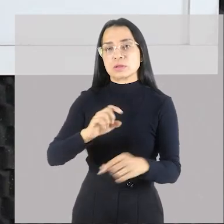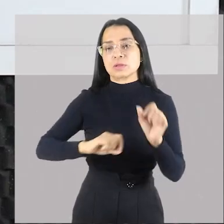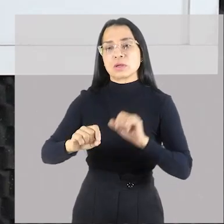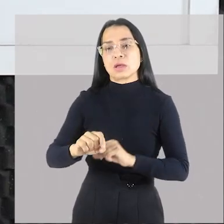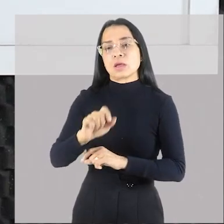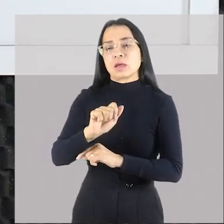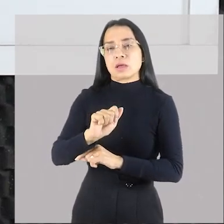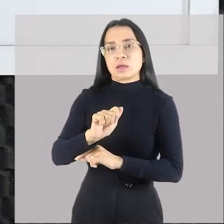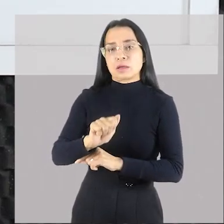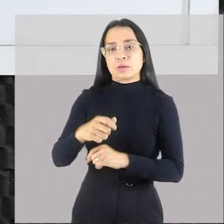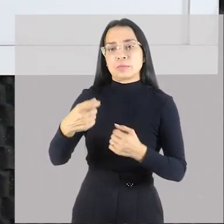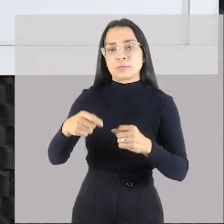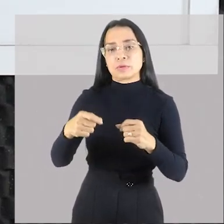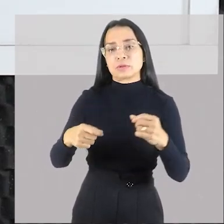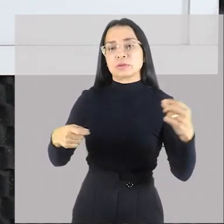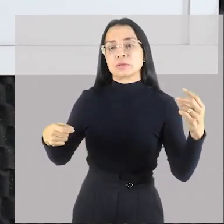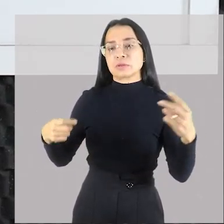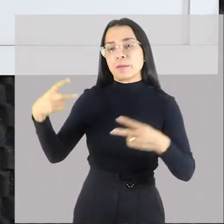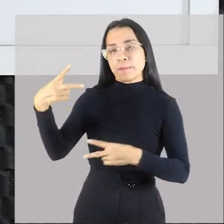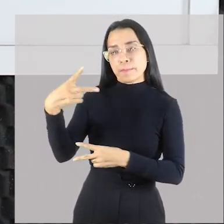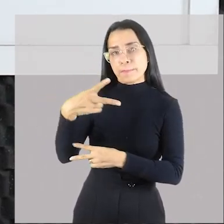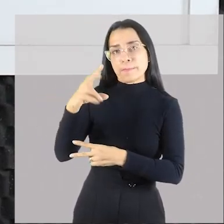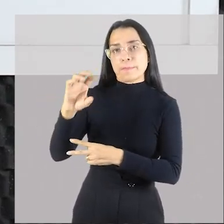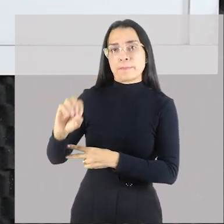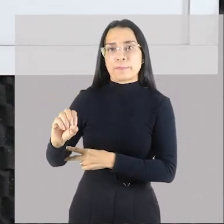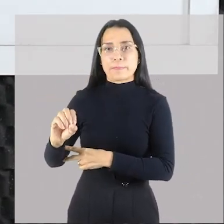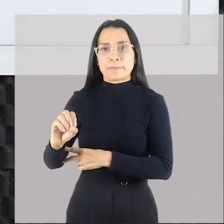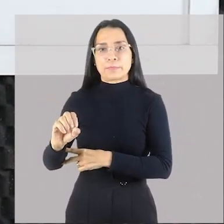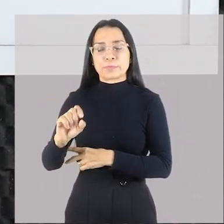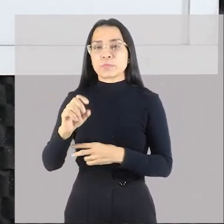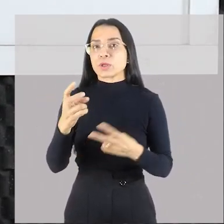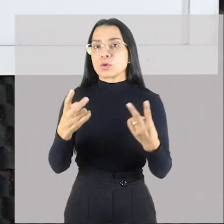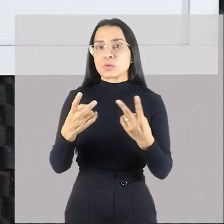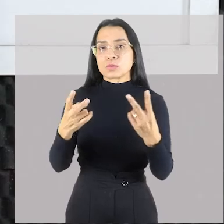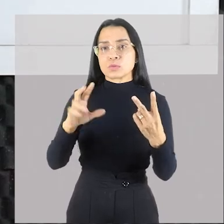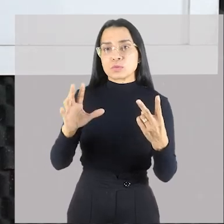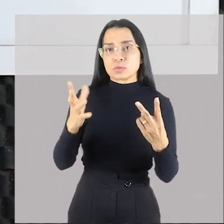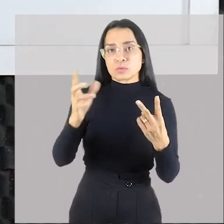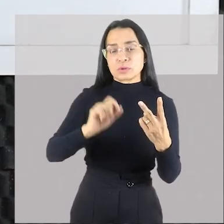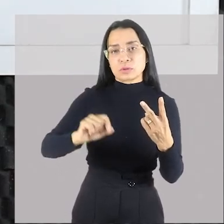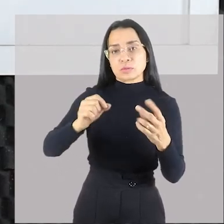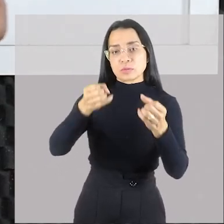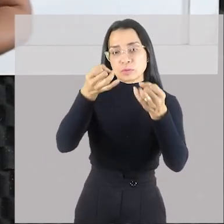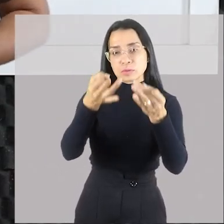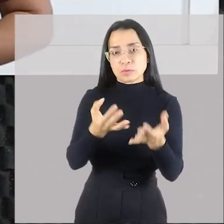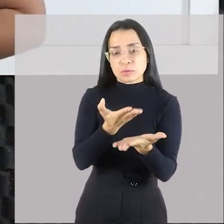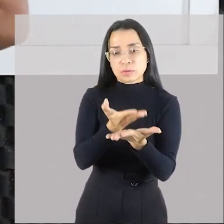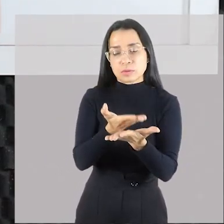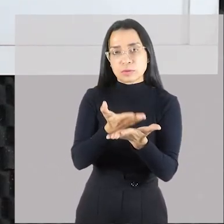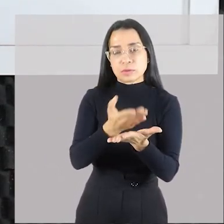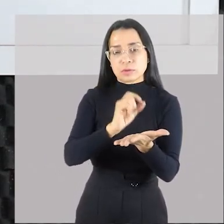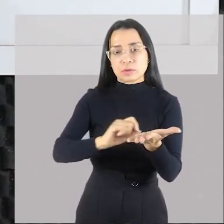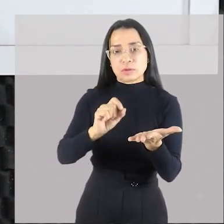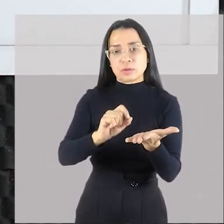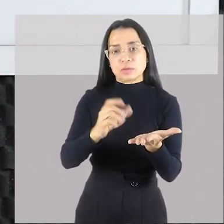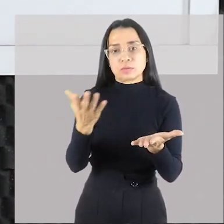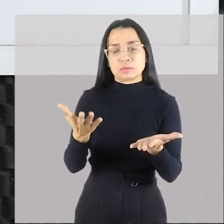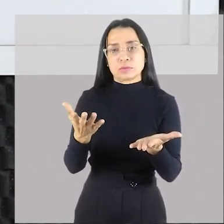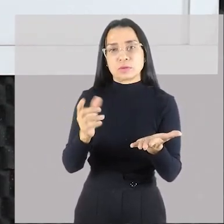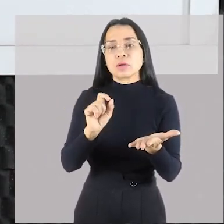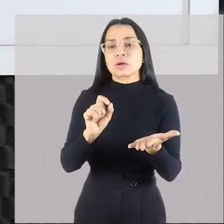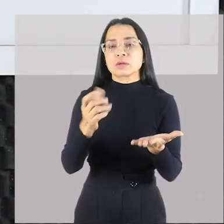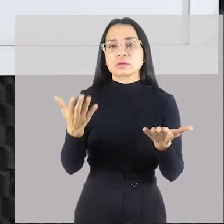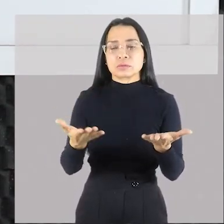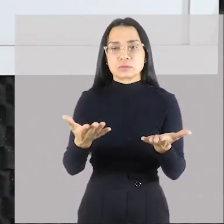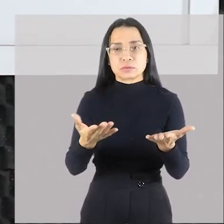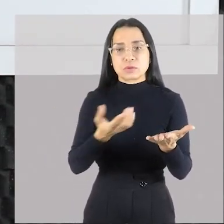né? São aquelas duas situações que a gente citou na aula. Só que o coeficiente a é o número que acompanha x. No caso, o